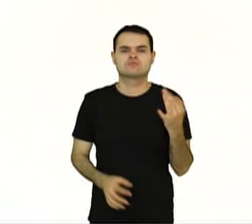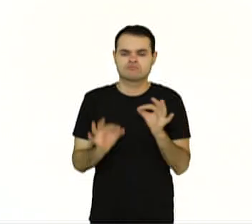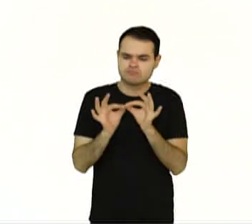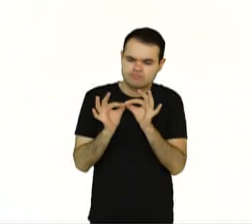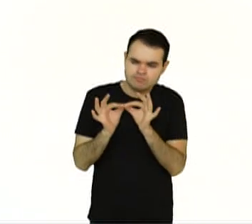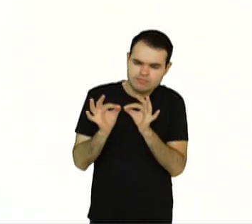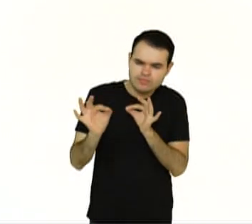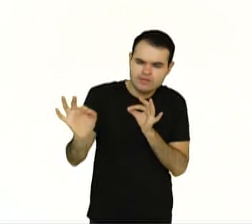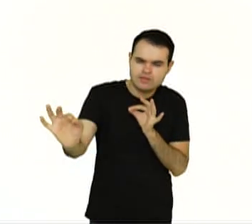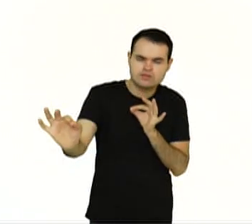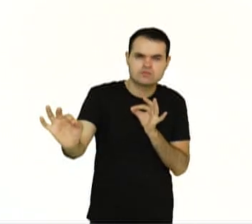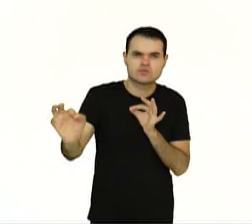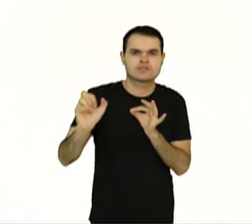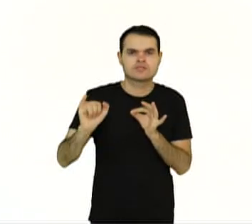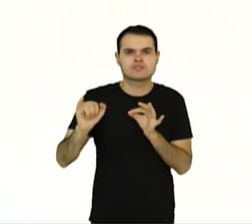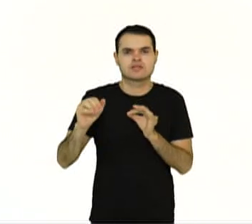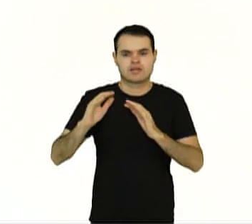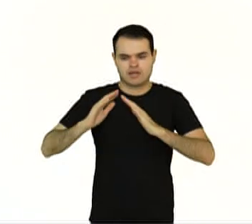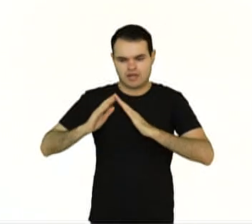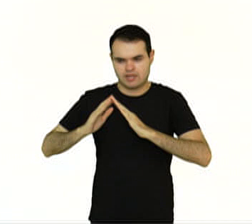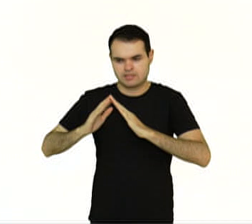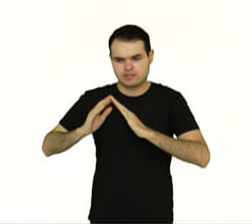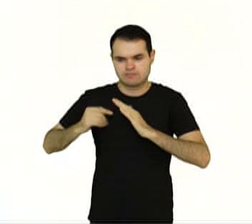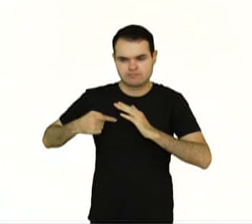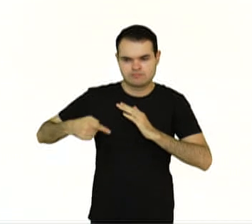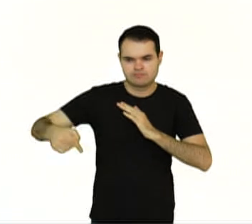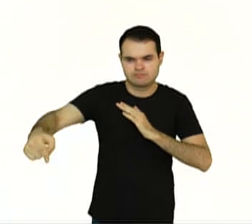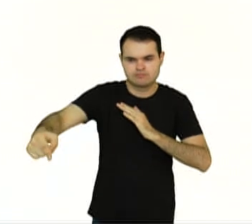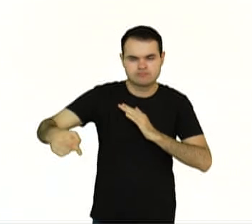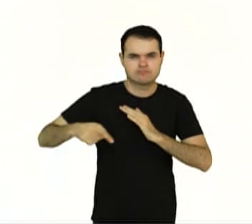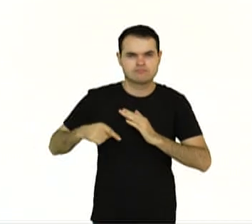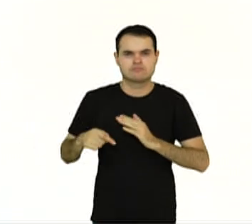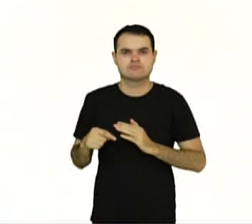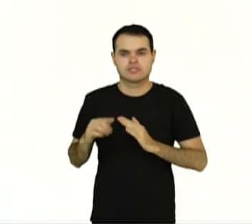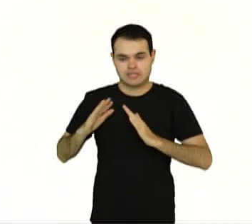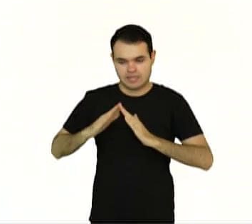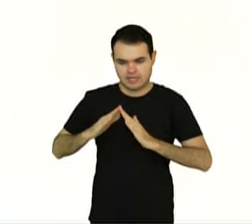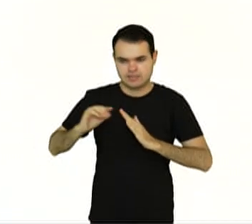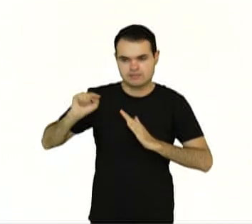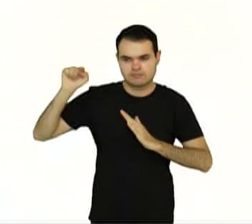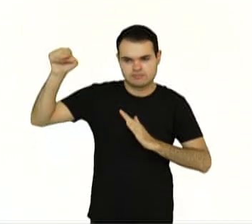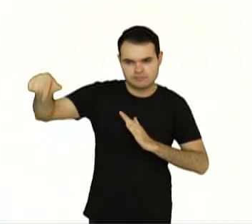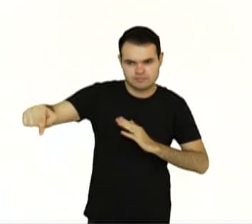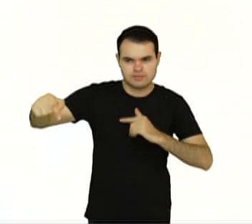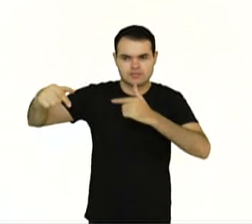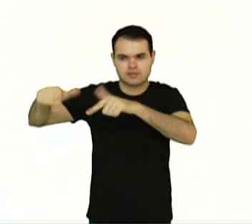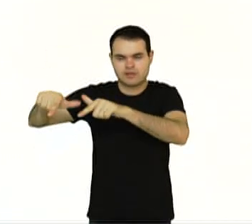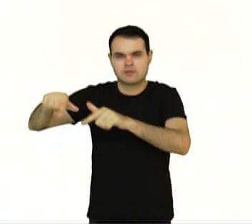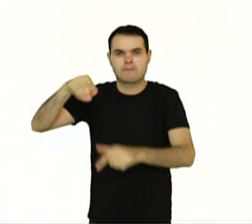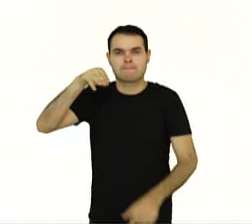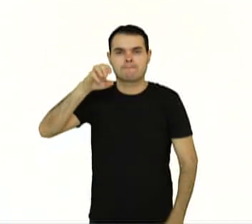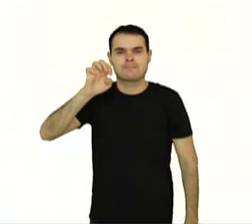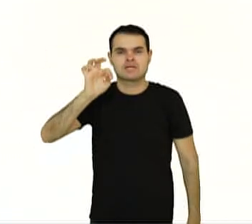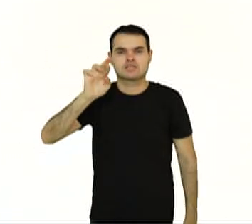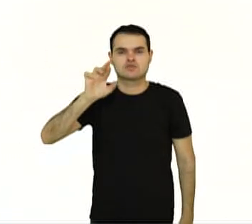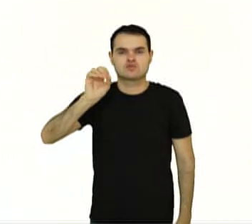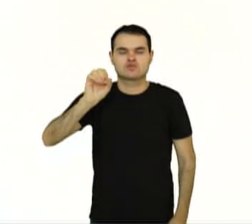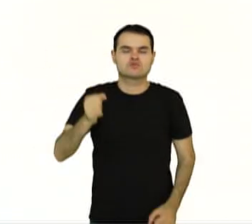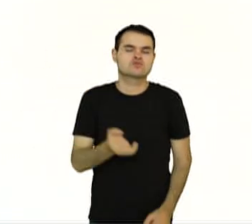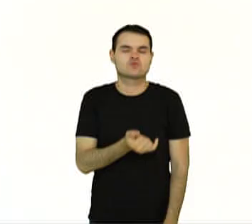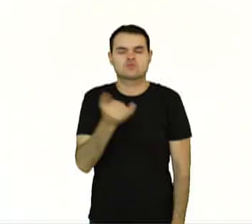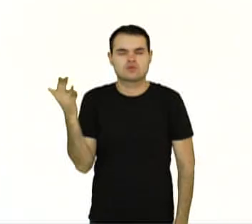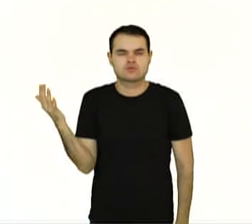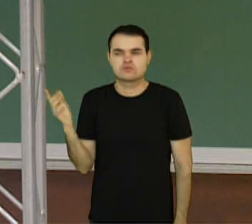percorre para ir de casa ao trabalho, tá? Quantos metros? Olha que legal, ele